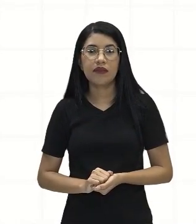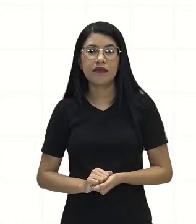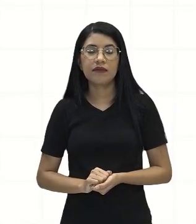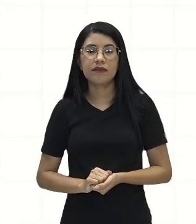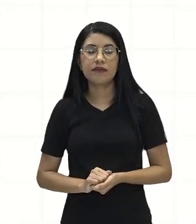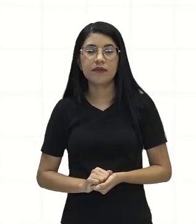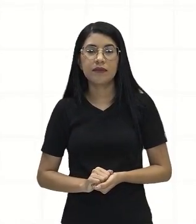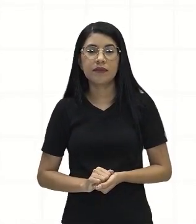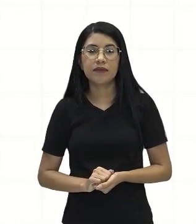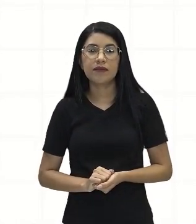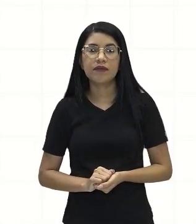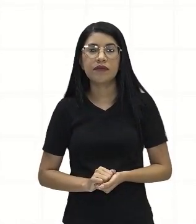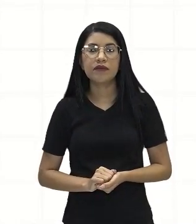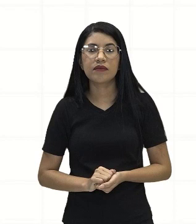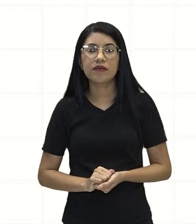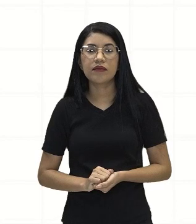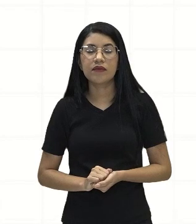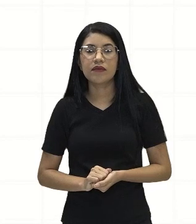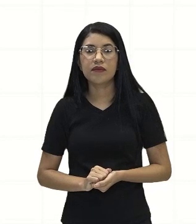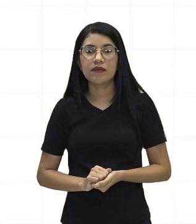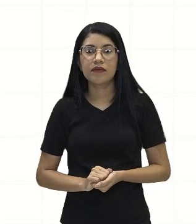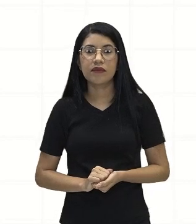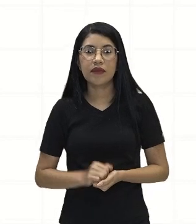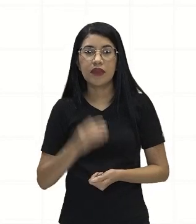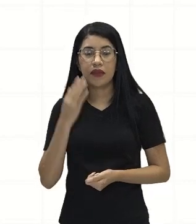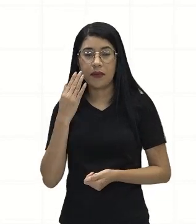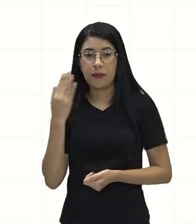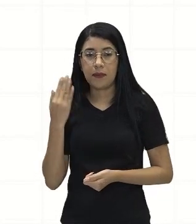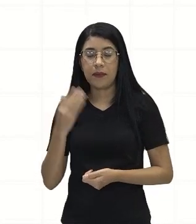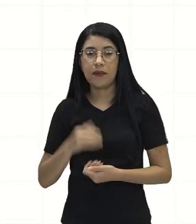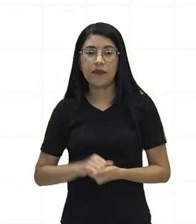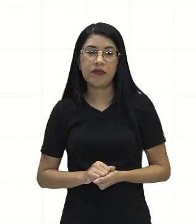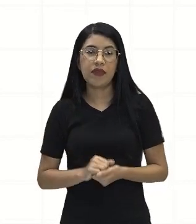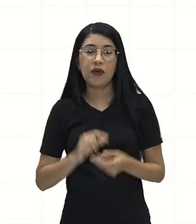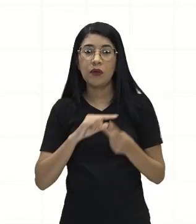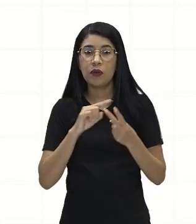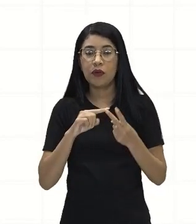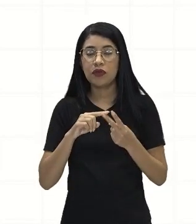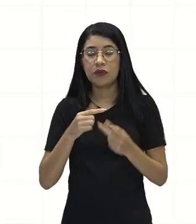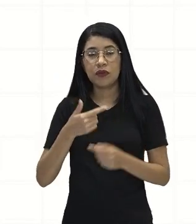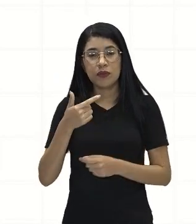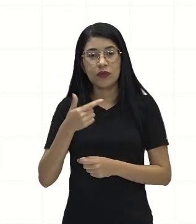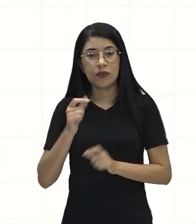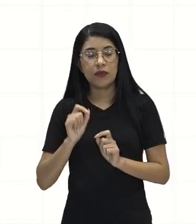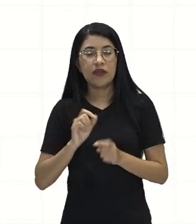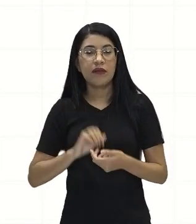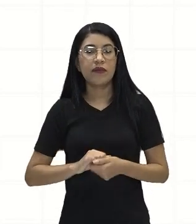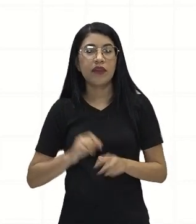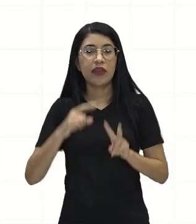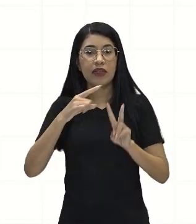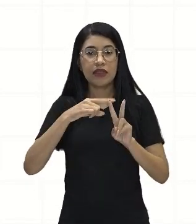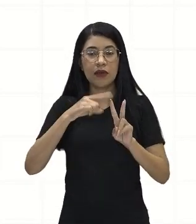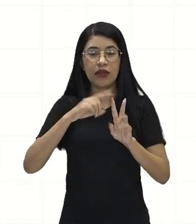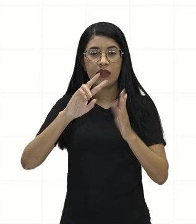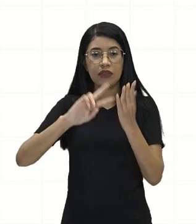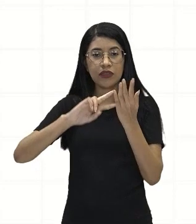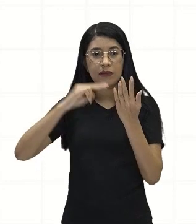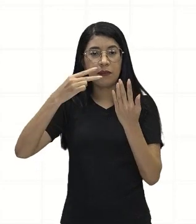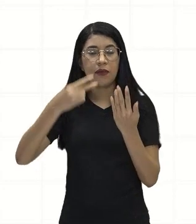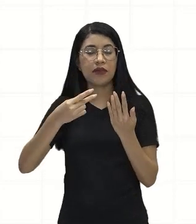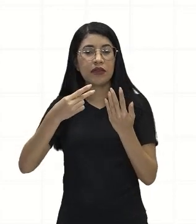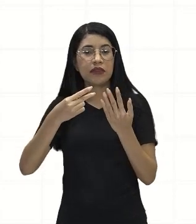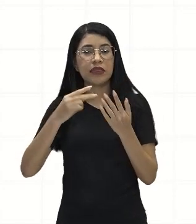temos o seguinte, ó. 2. Raiz quadrada de potência, olha. Ou seja,